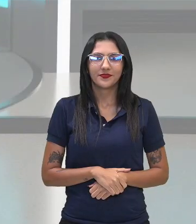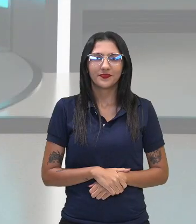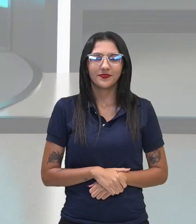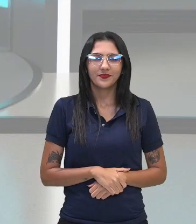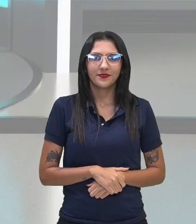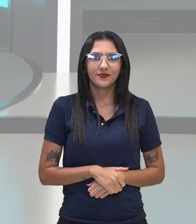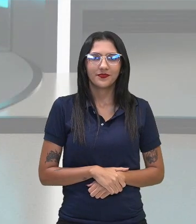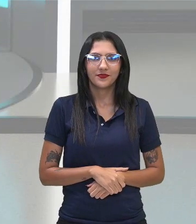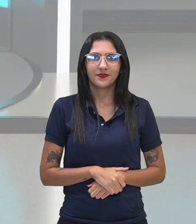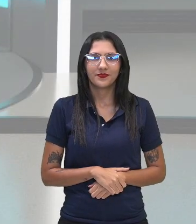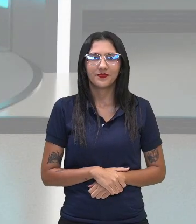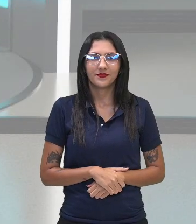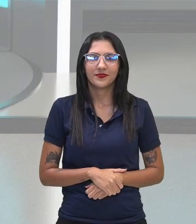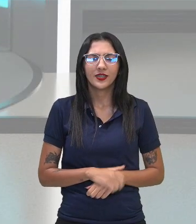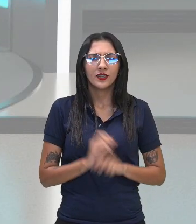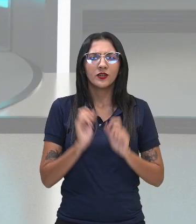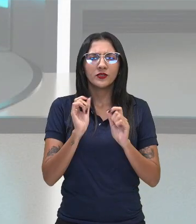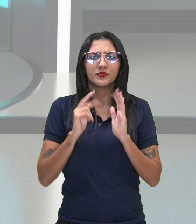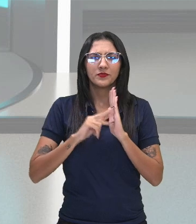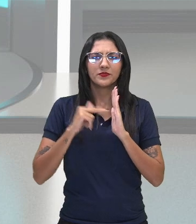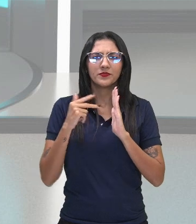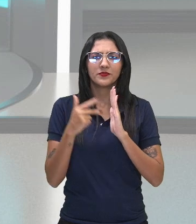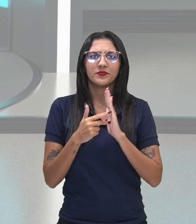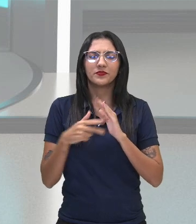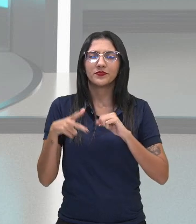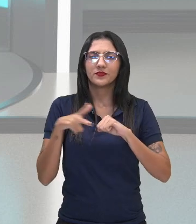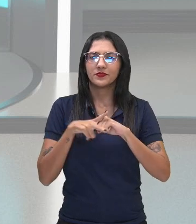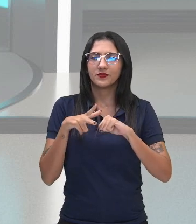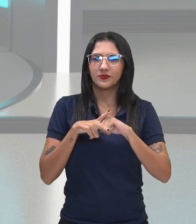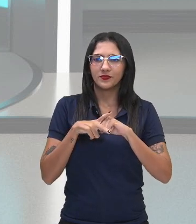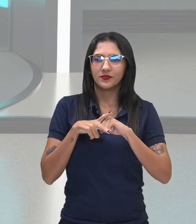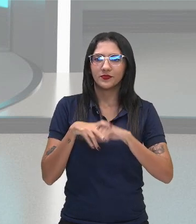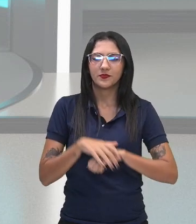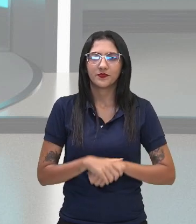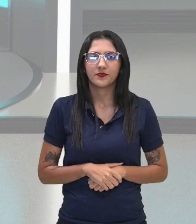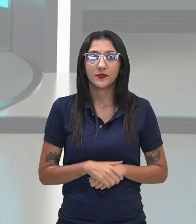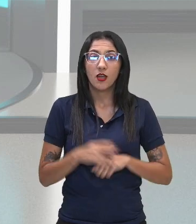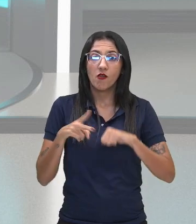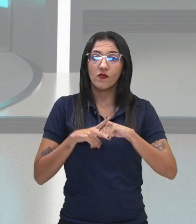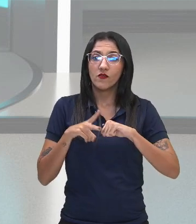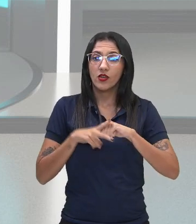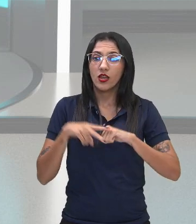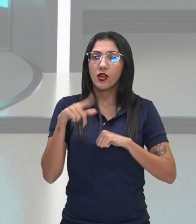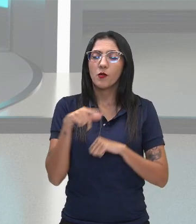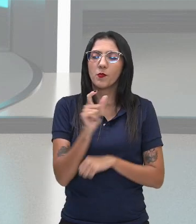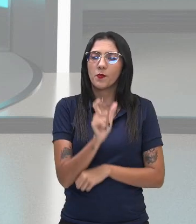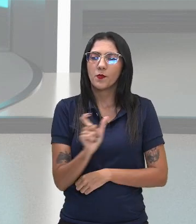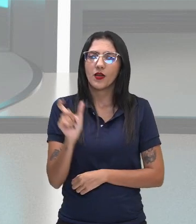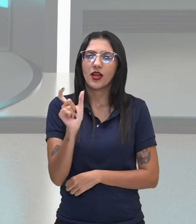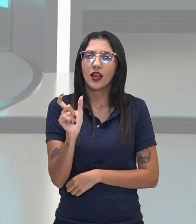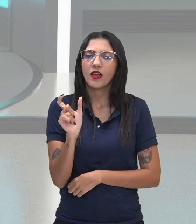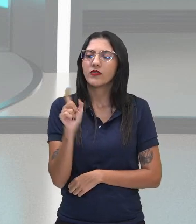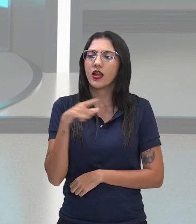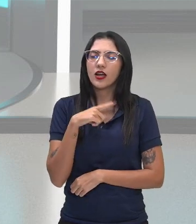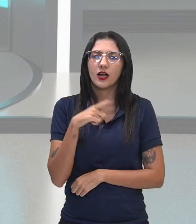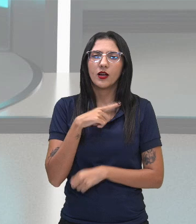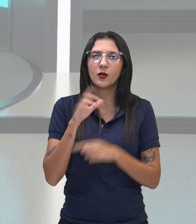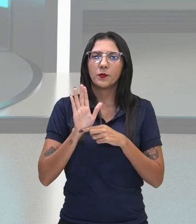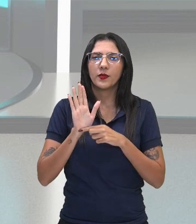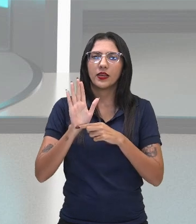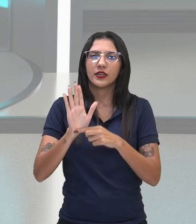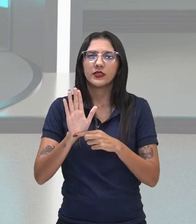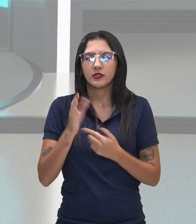O que vem a ser verbo? Verbo é a palavra que vai expressar